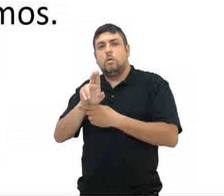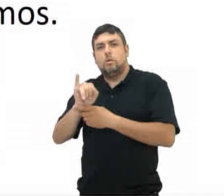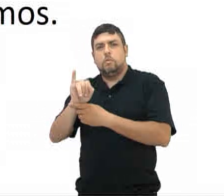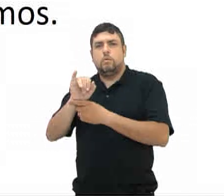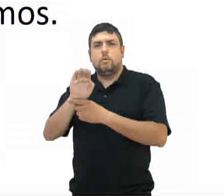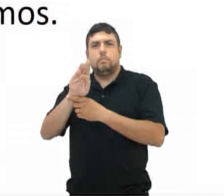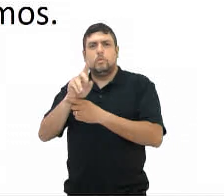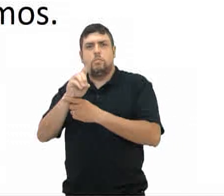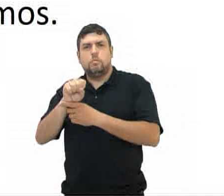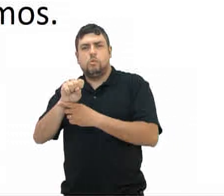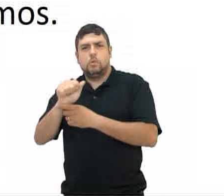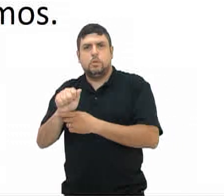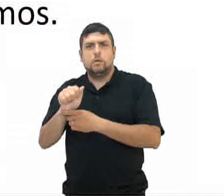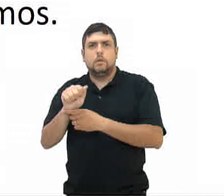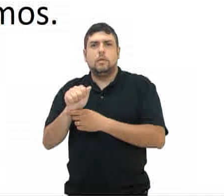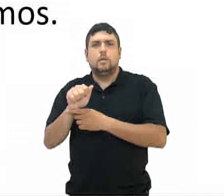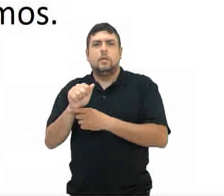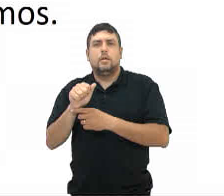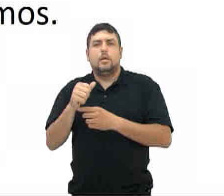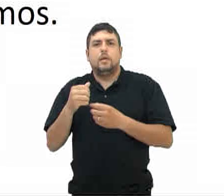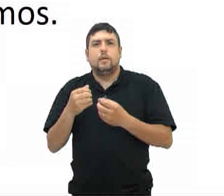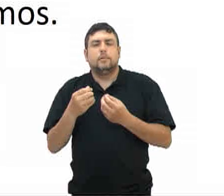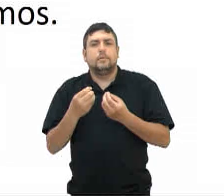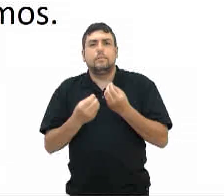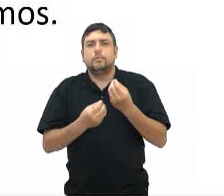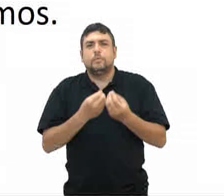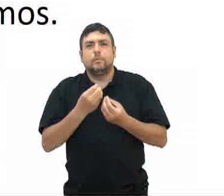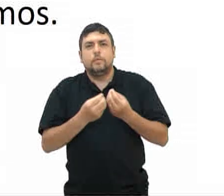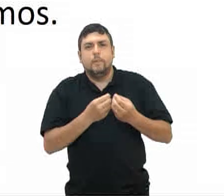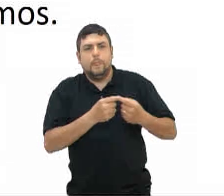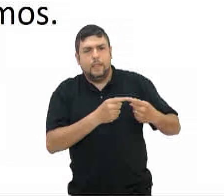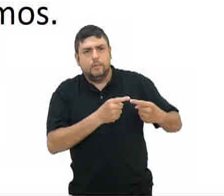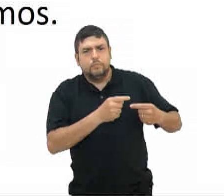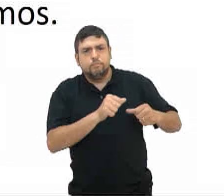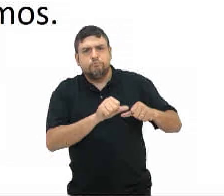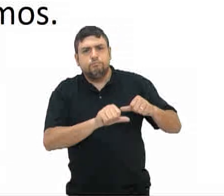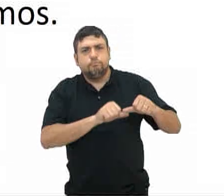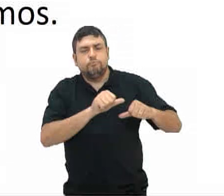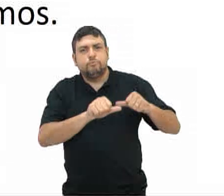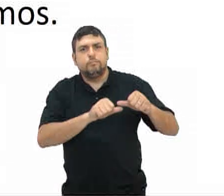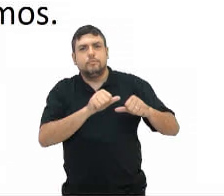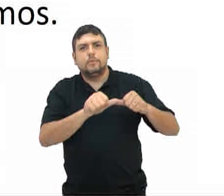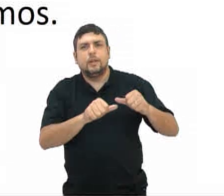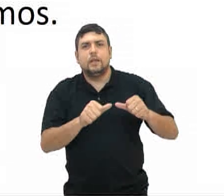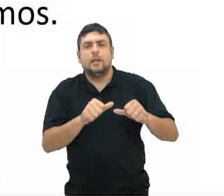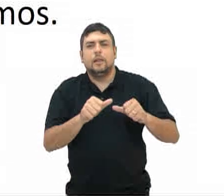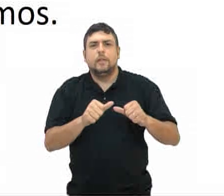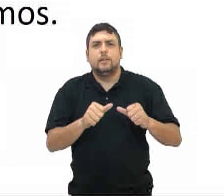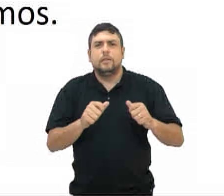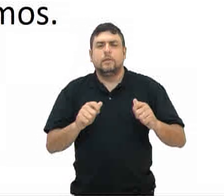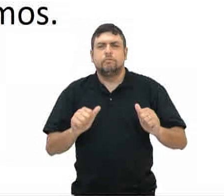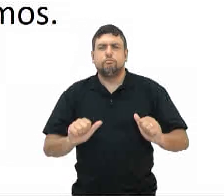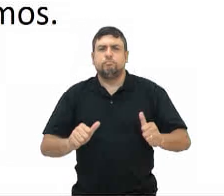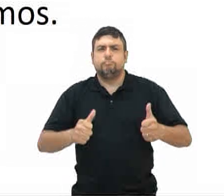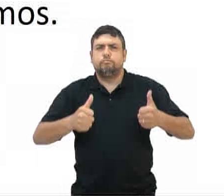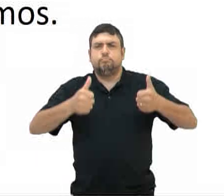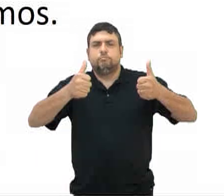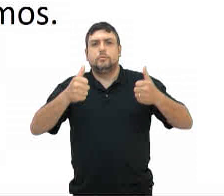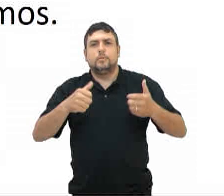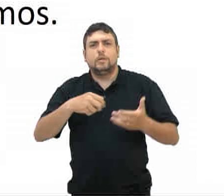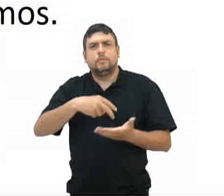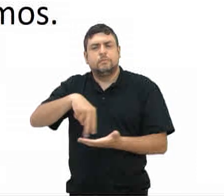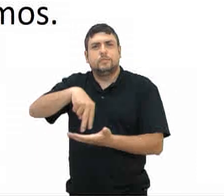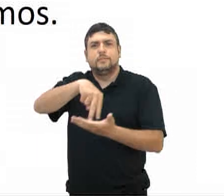na Senegâmbia. Tudo revertendo em riqueza. A riqueza dos bailes e das frases feitas.